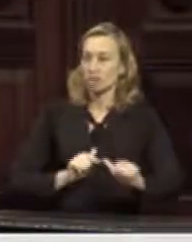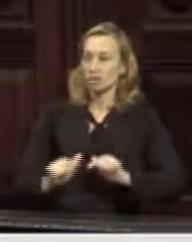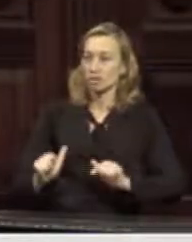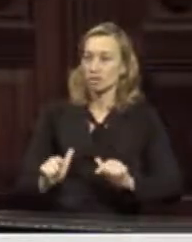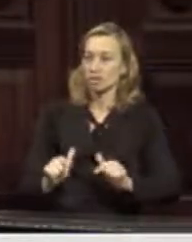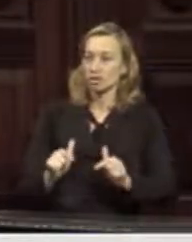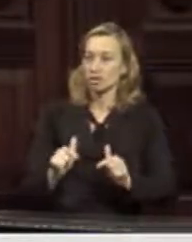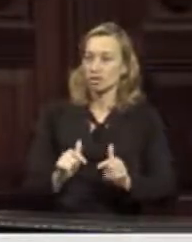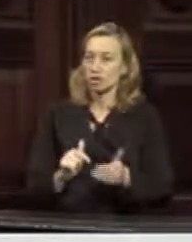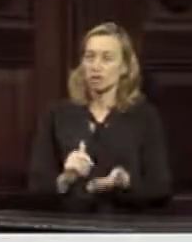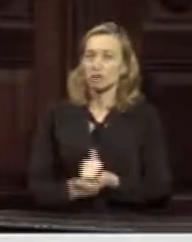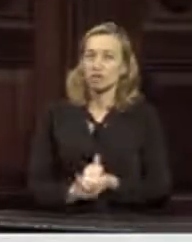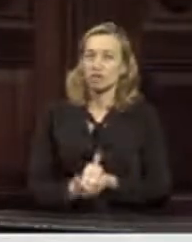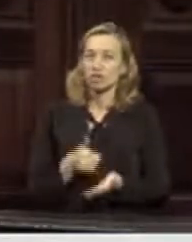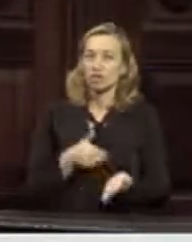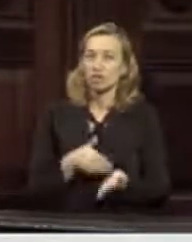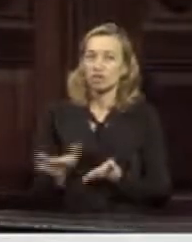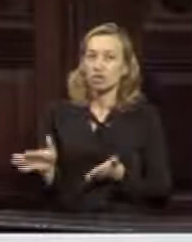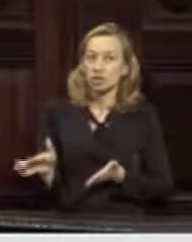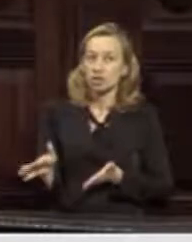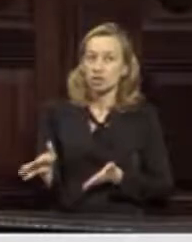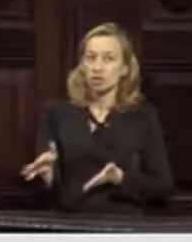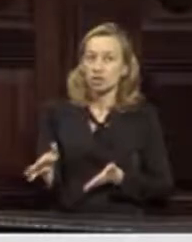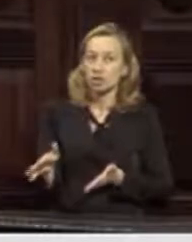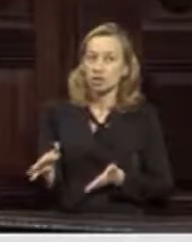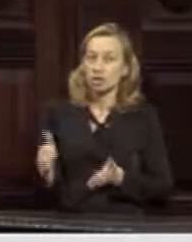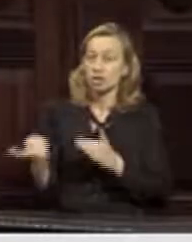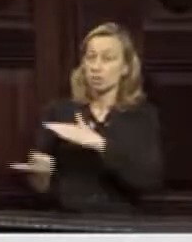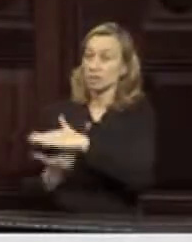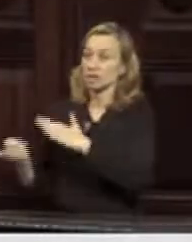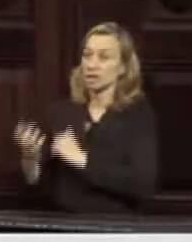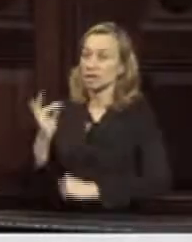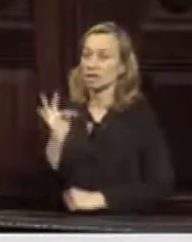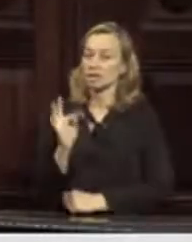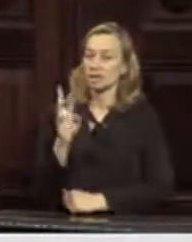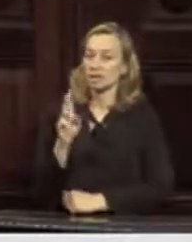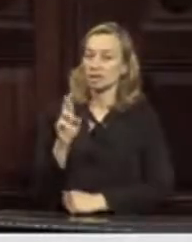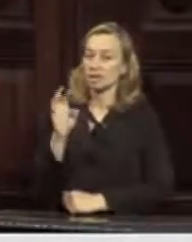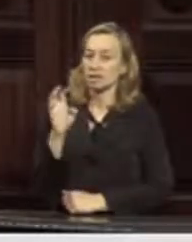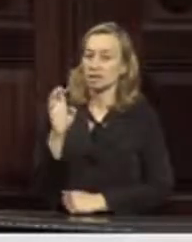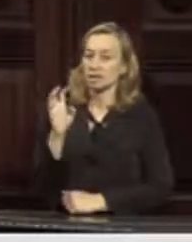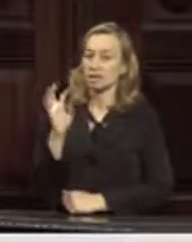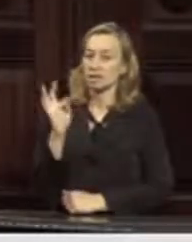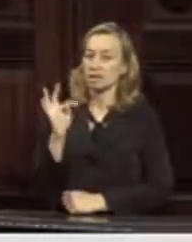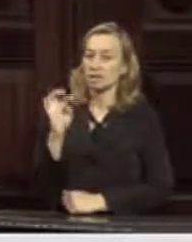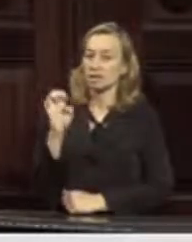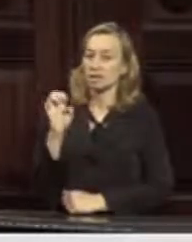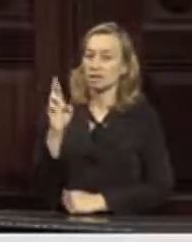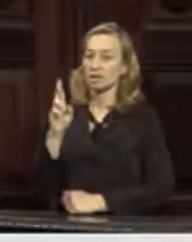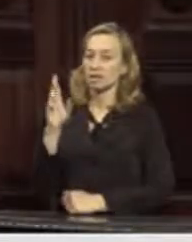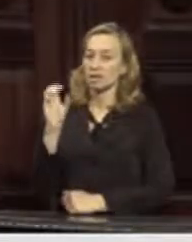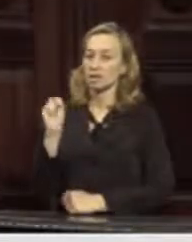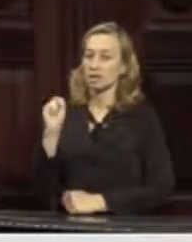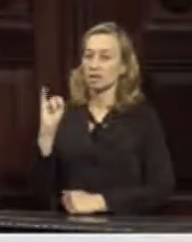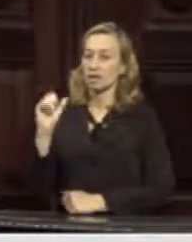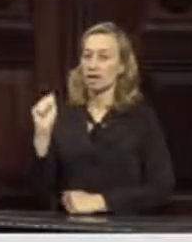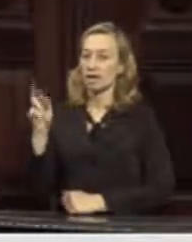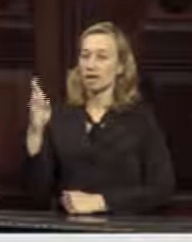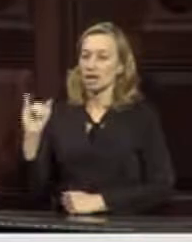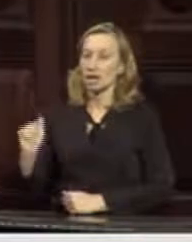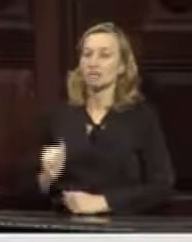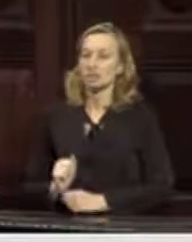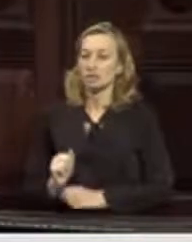permitiram a terceirização na atividade fim, foram derrotados na